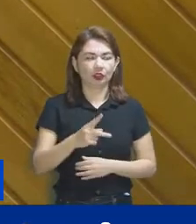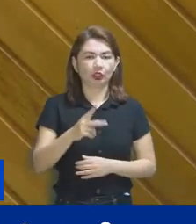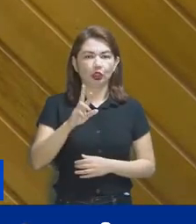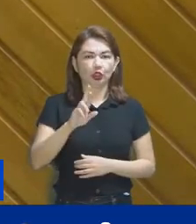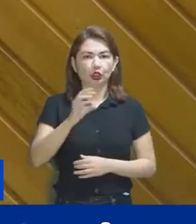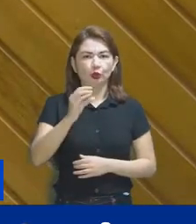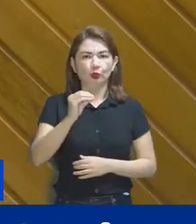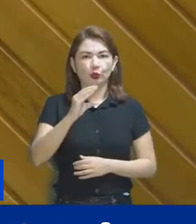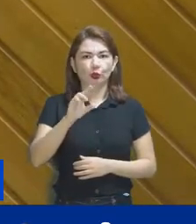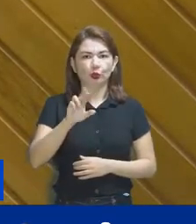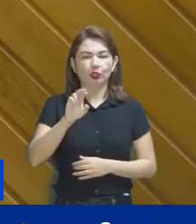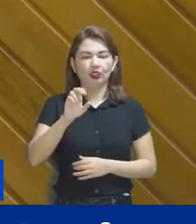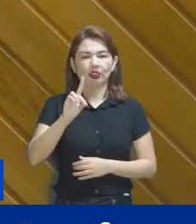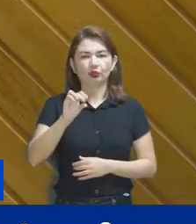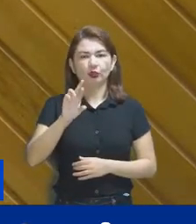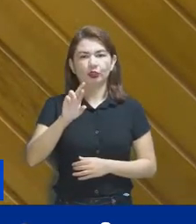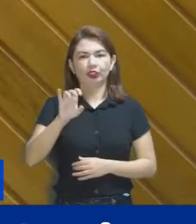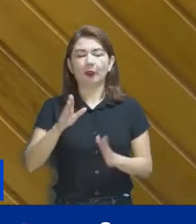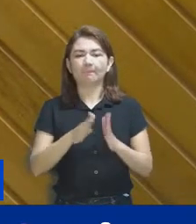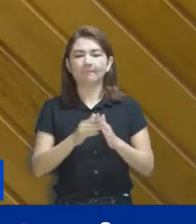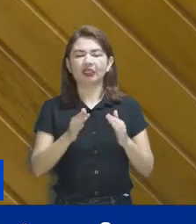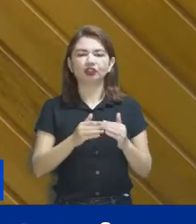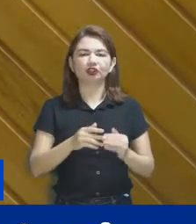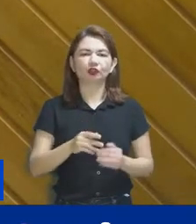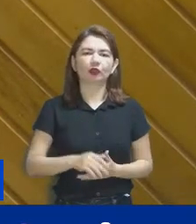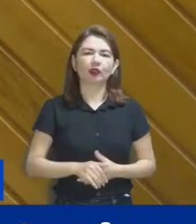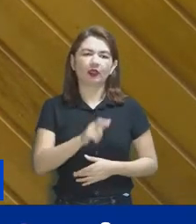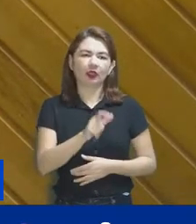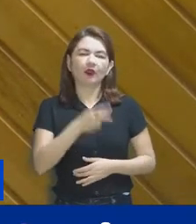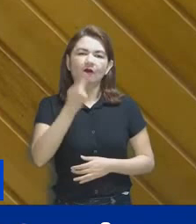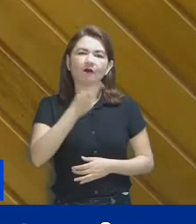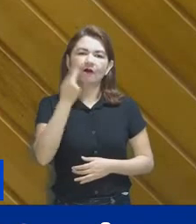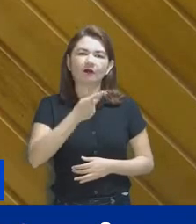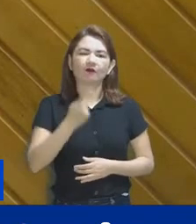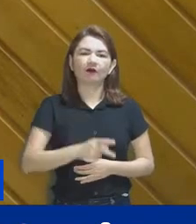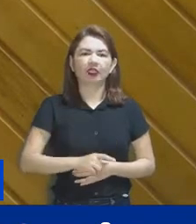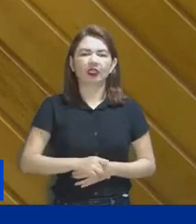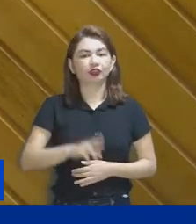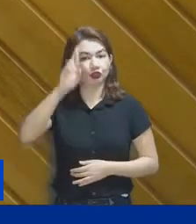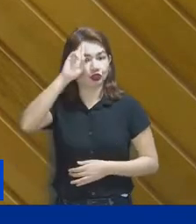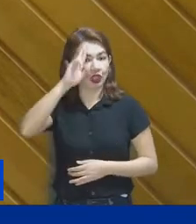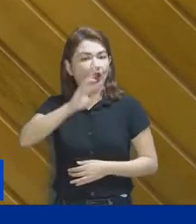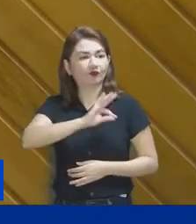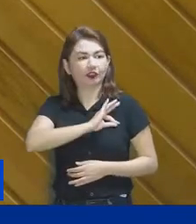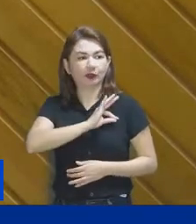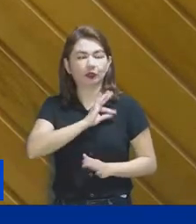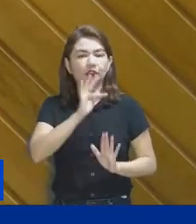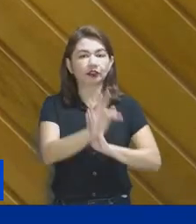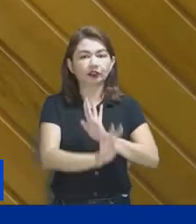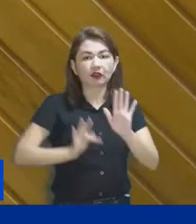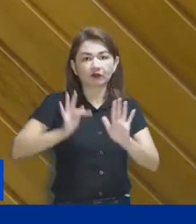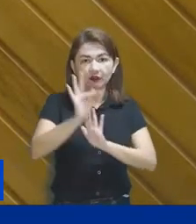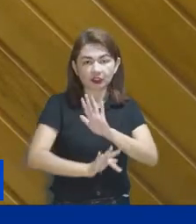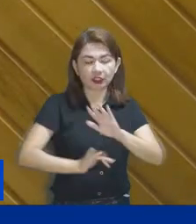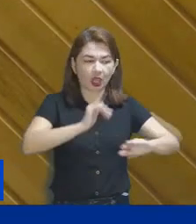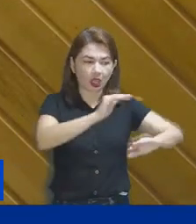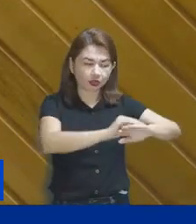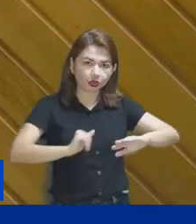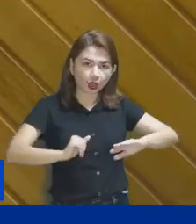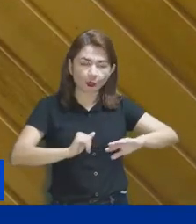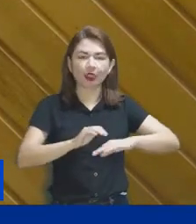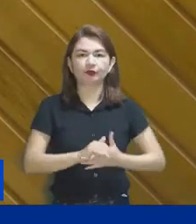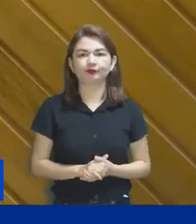o delegado da Polícia Federal, que não constava no rol de testemunhas arrolados à inicial. Em